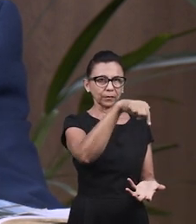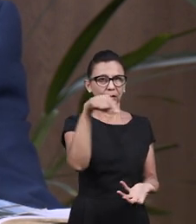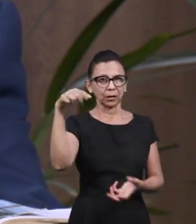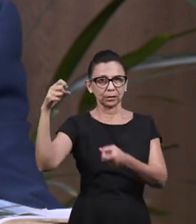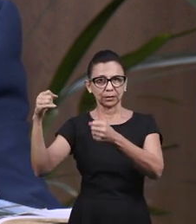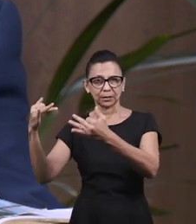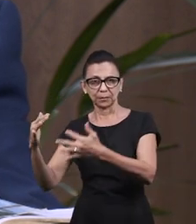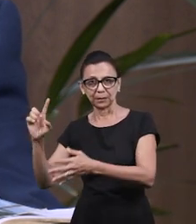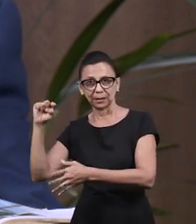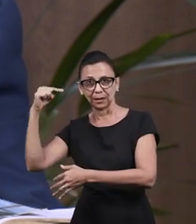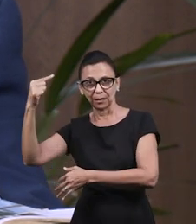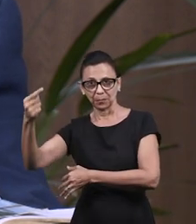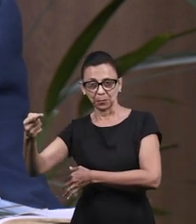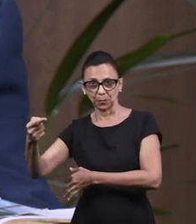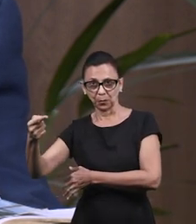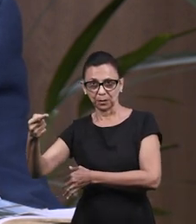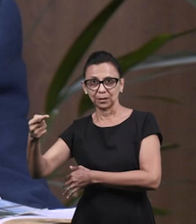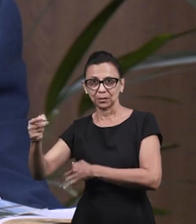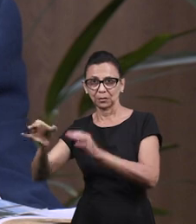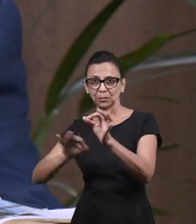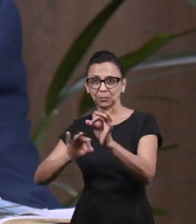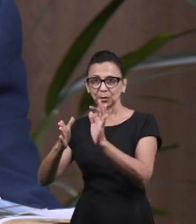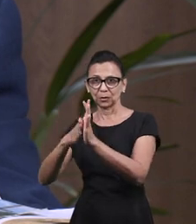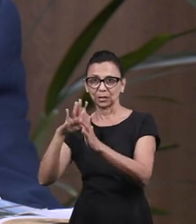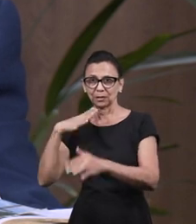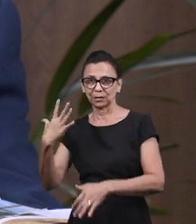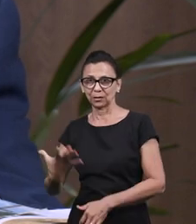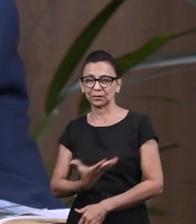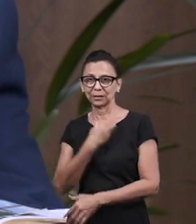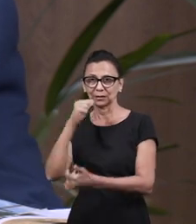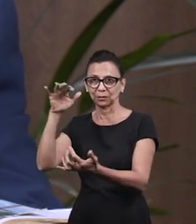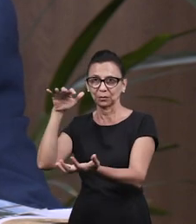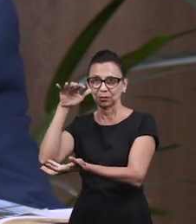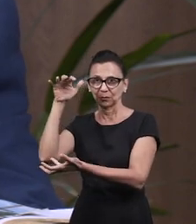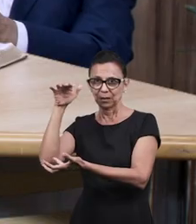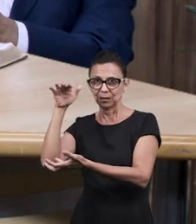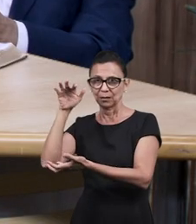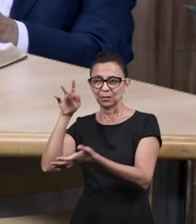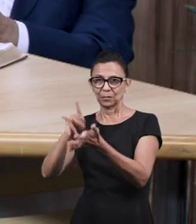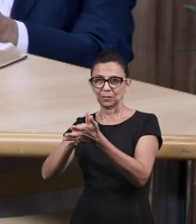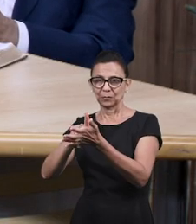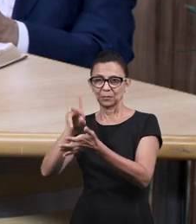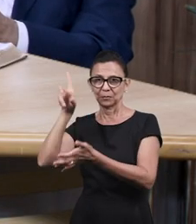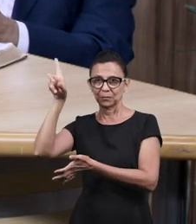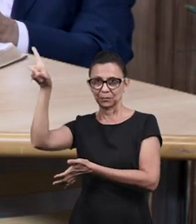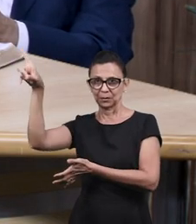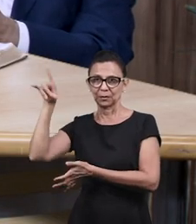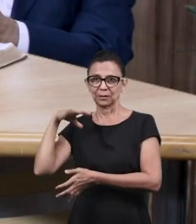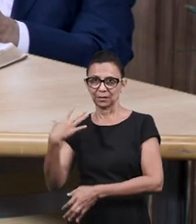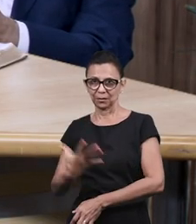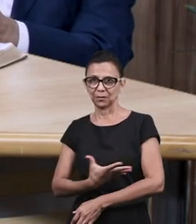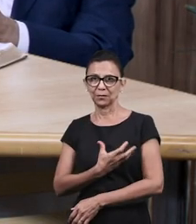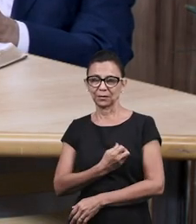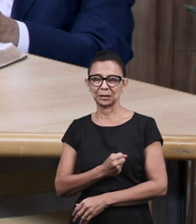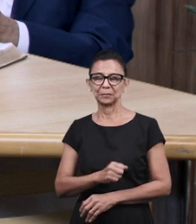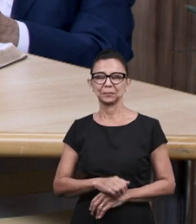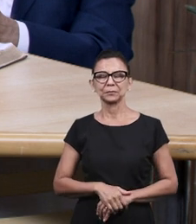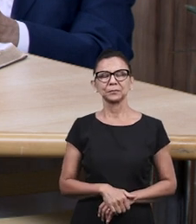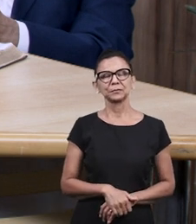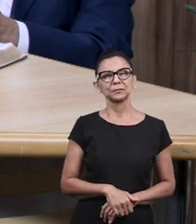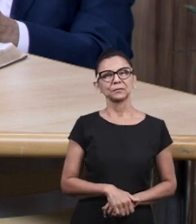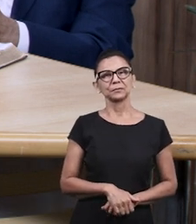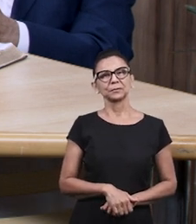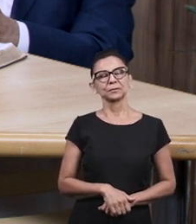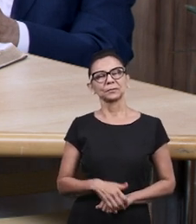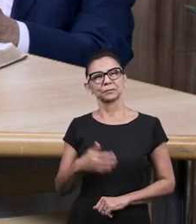universo redentor. Vai ficar para o próximo bloco. Vai ficar para o próximo bloco. Tá bom. Mas conclua essa parte do